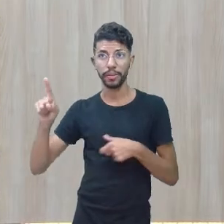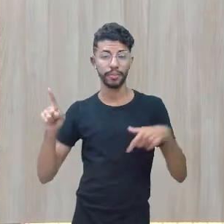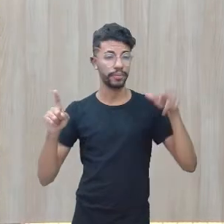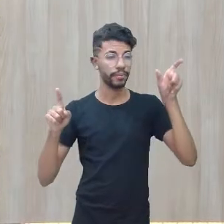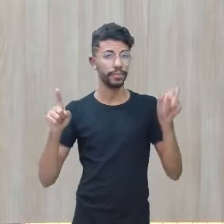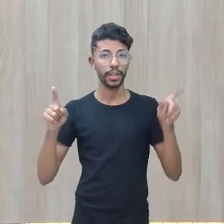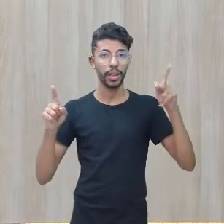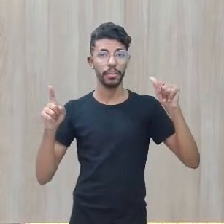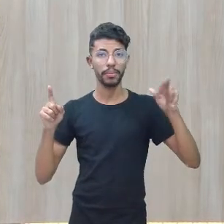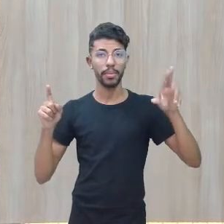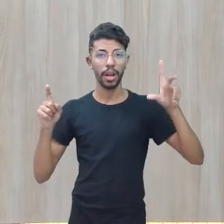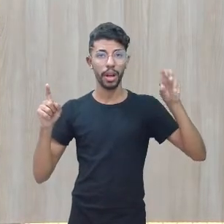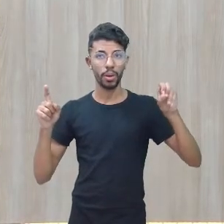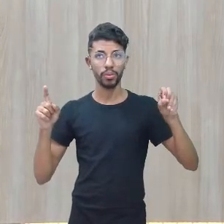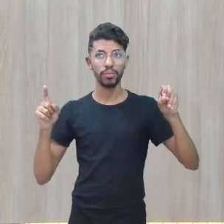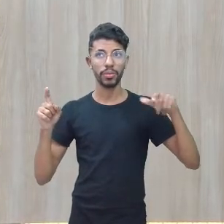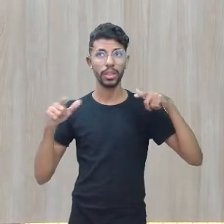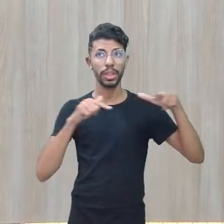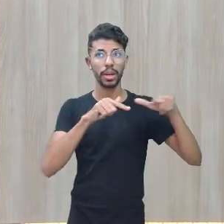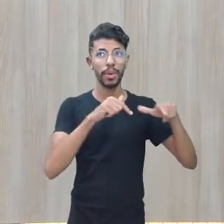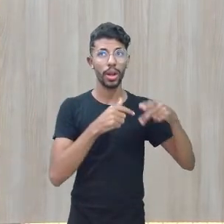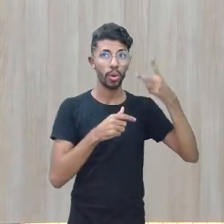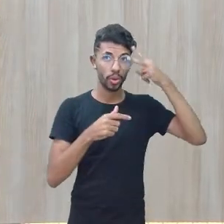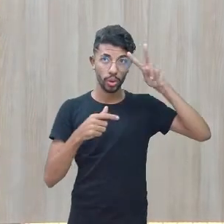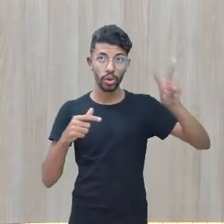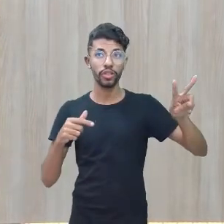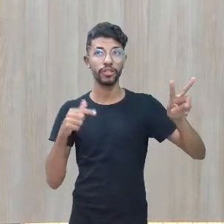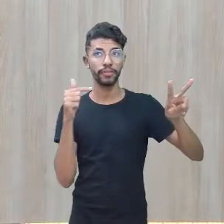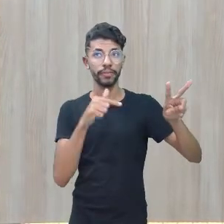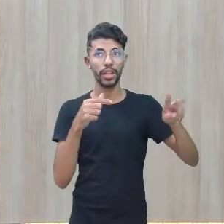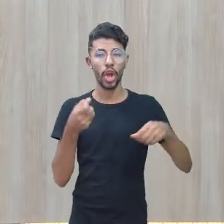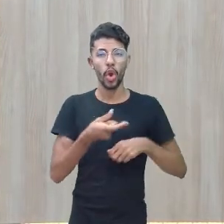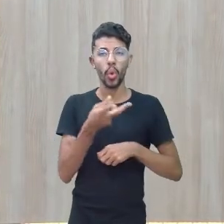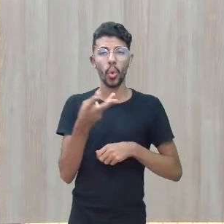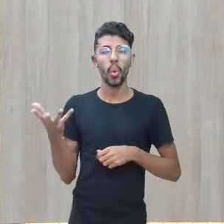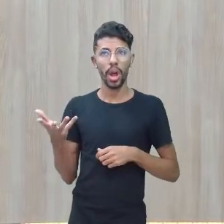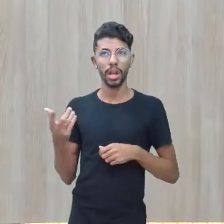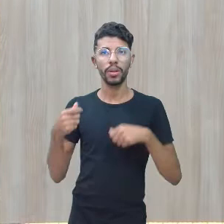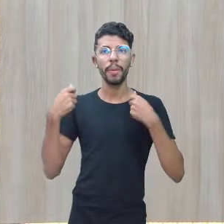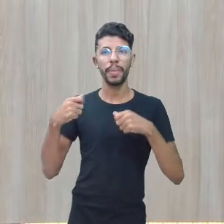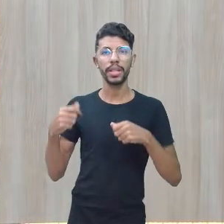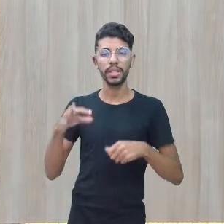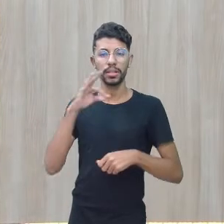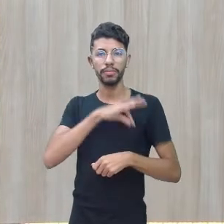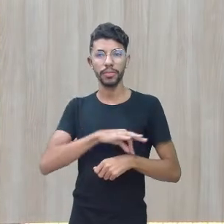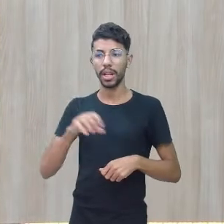primeiro exemplo, o que é que eu estou trazendo aqui para vocês? Eu estou trazendo a ideia do esforço, né? Para que